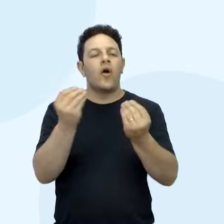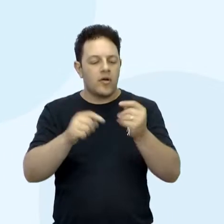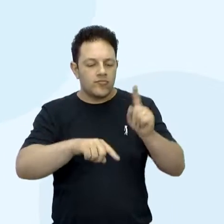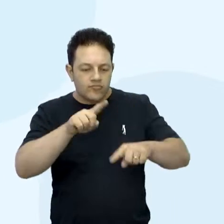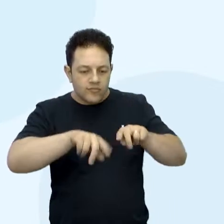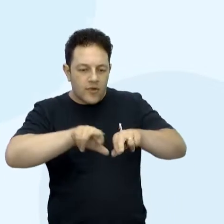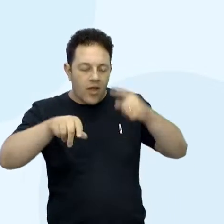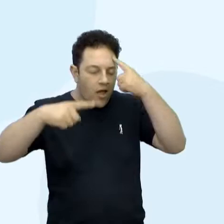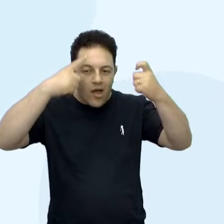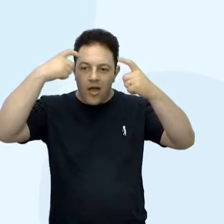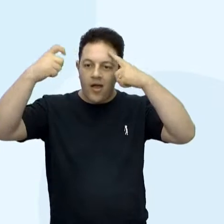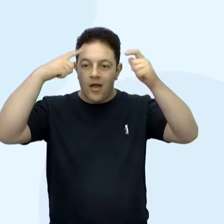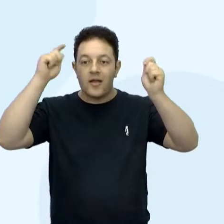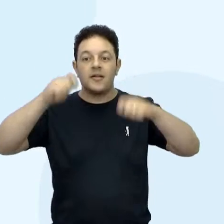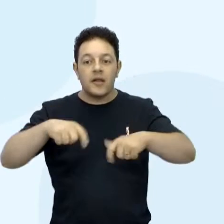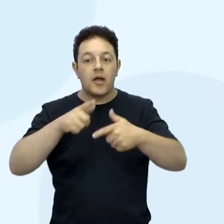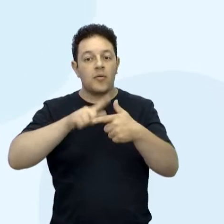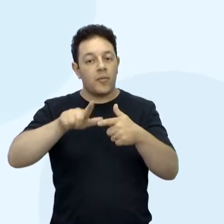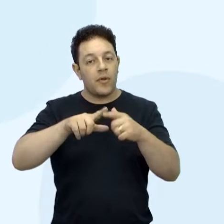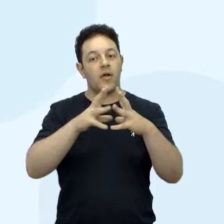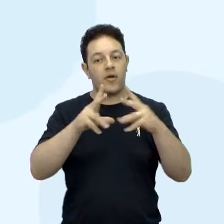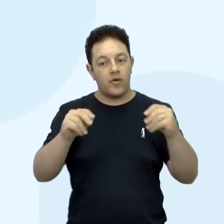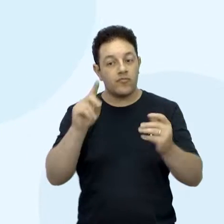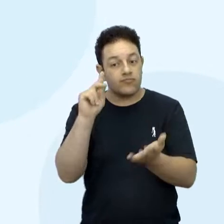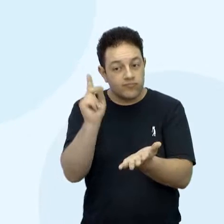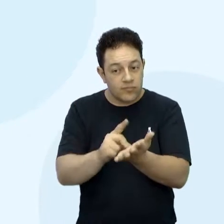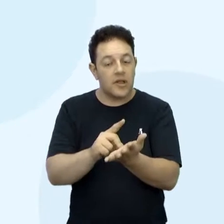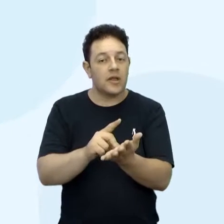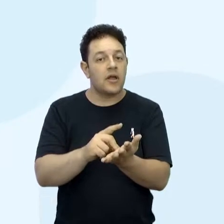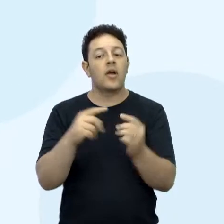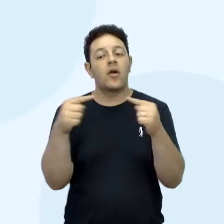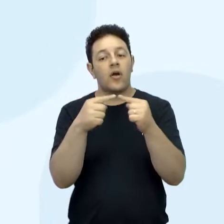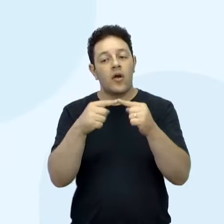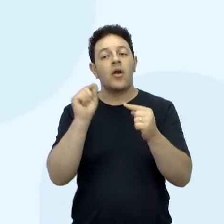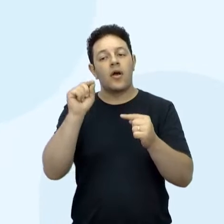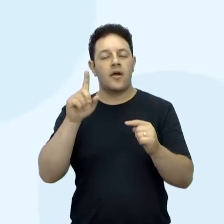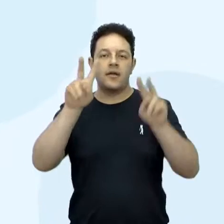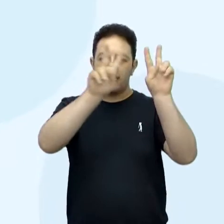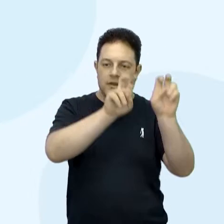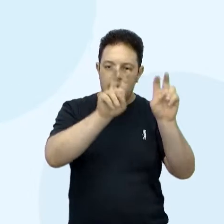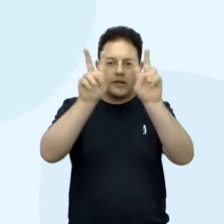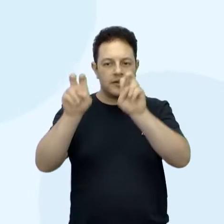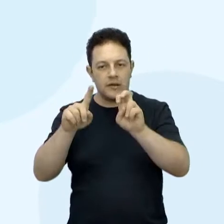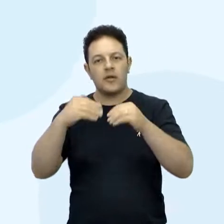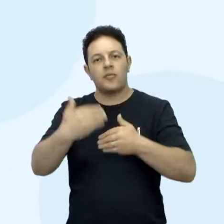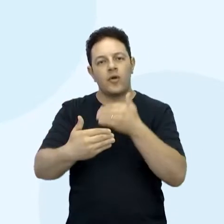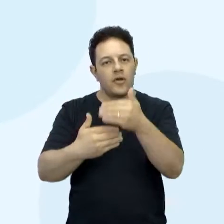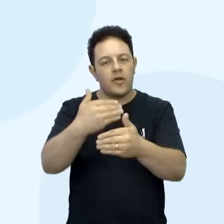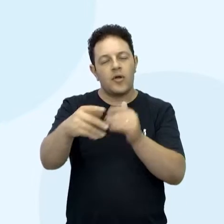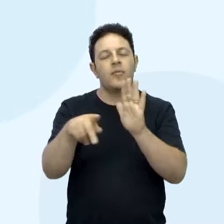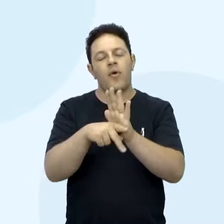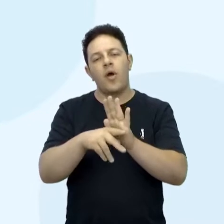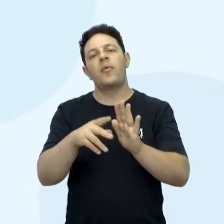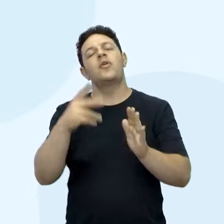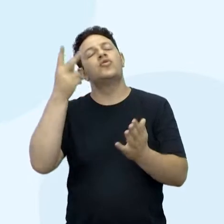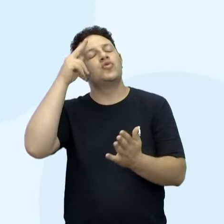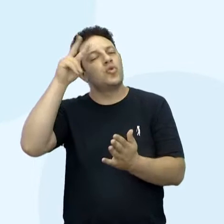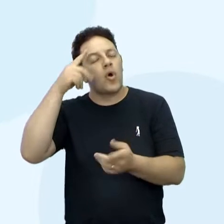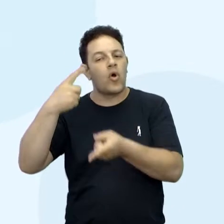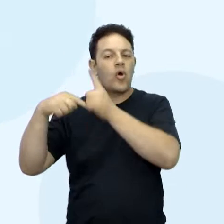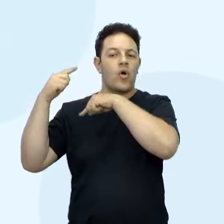recursos criativos para resolver problemas reais relacionados a temas e processos de natureza